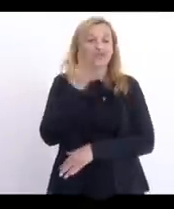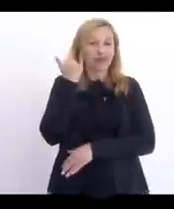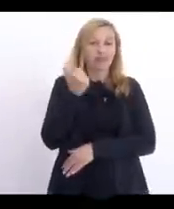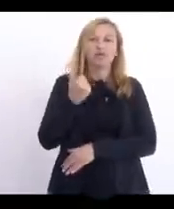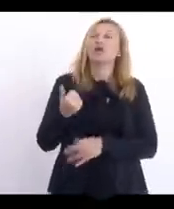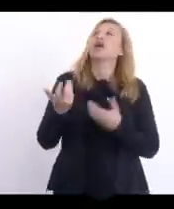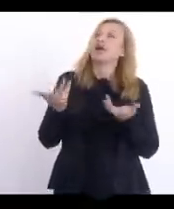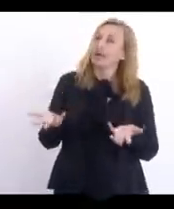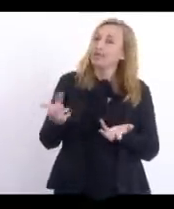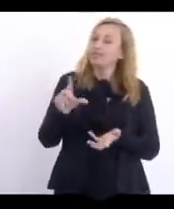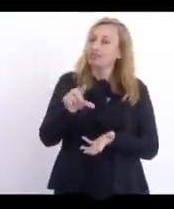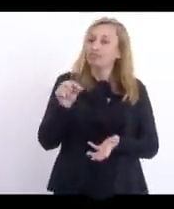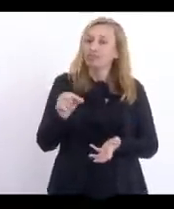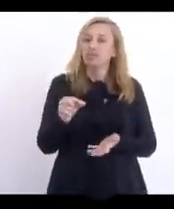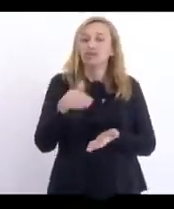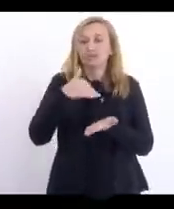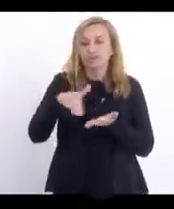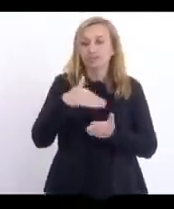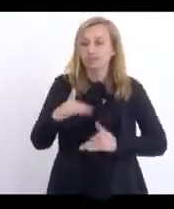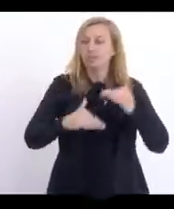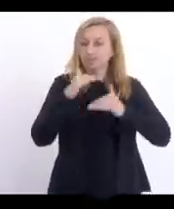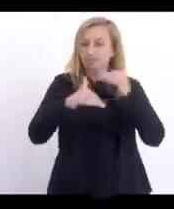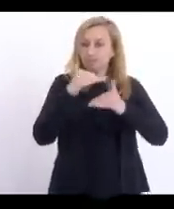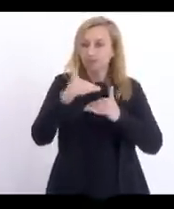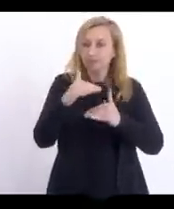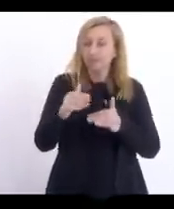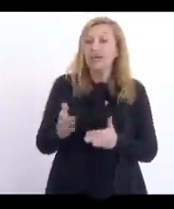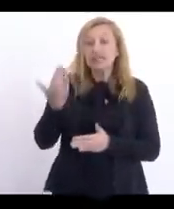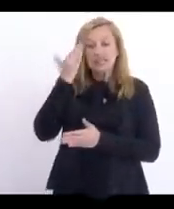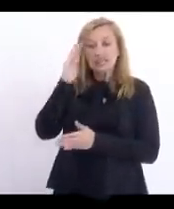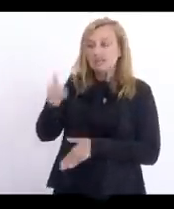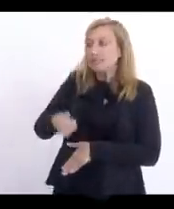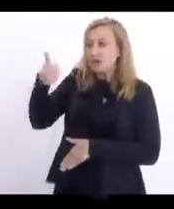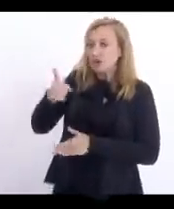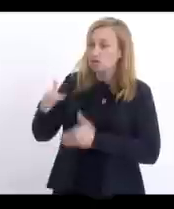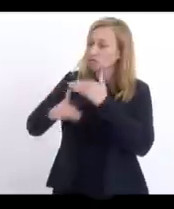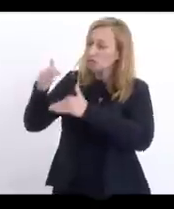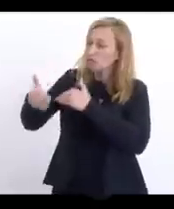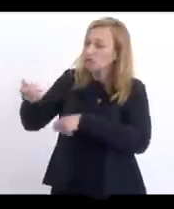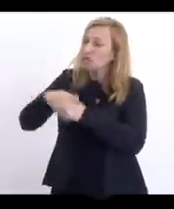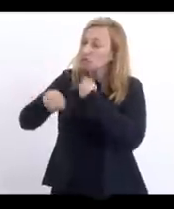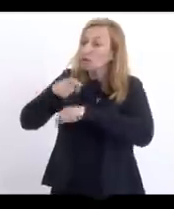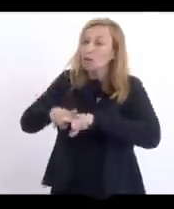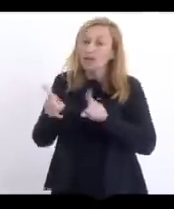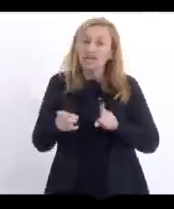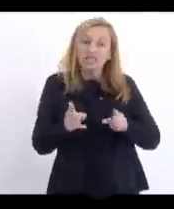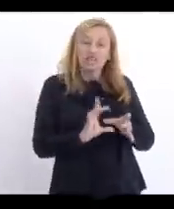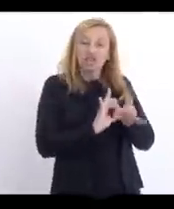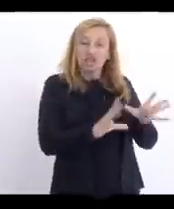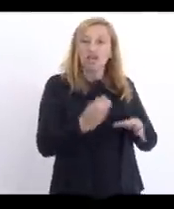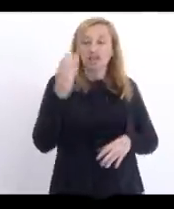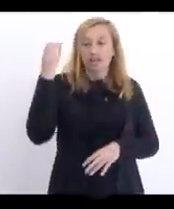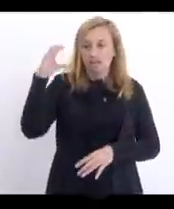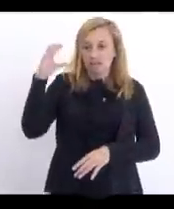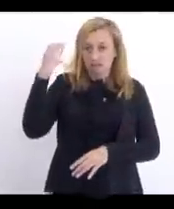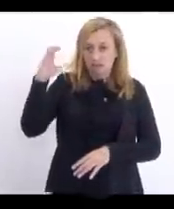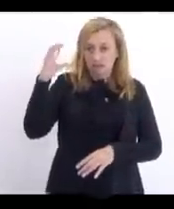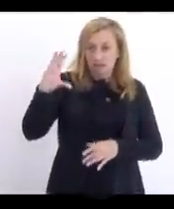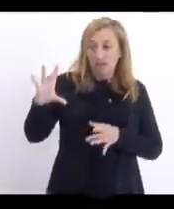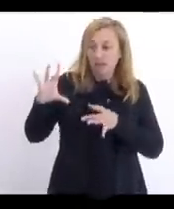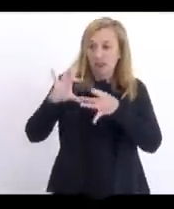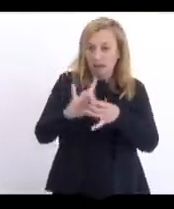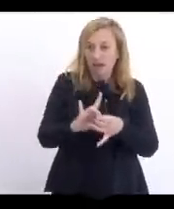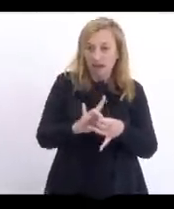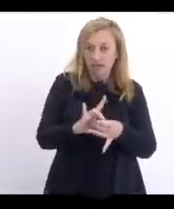Secretaria de Desenvolvimento Econômico entendesse de desenvolvimento econômico e deixasse a parte da ciência